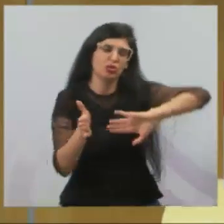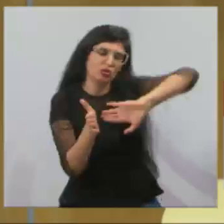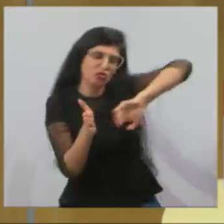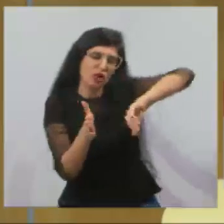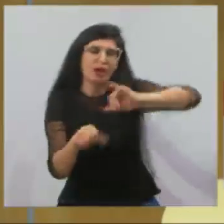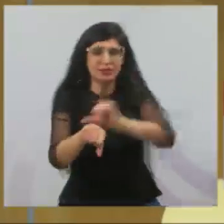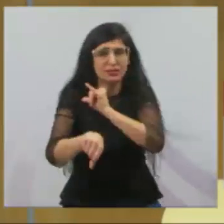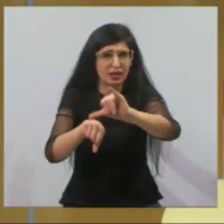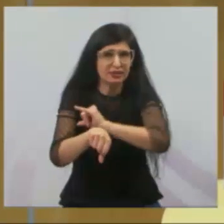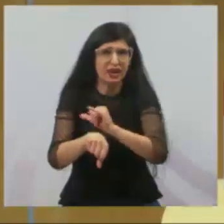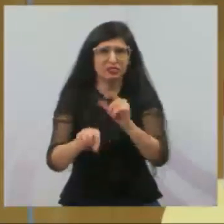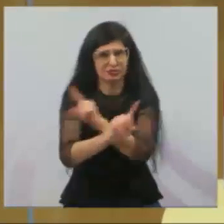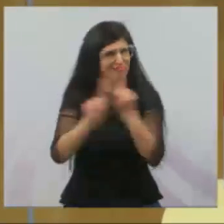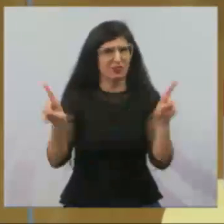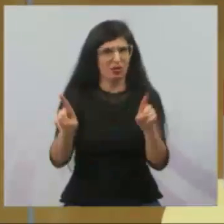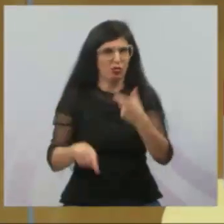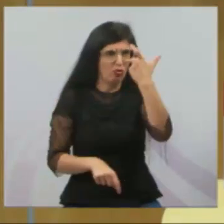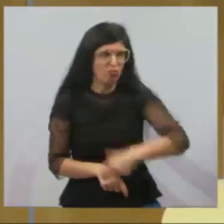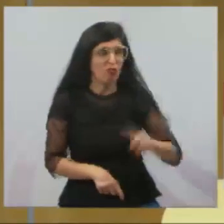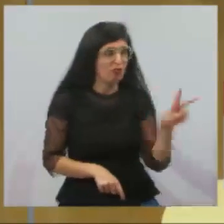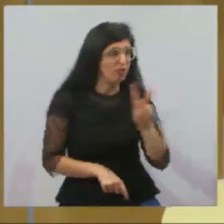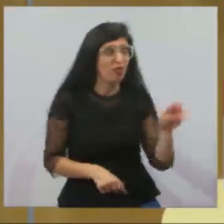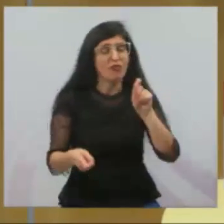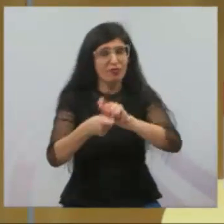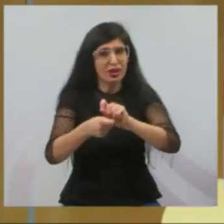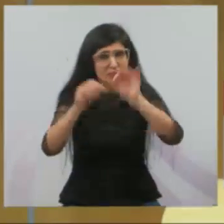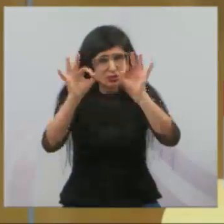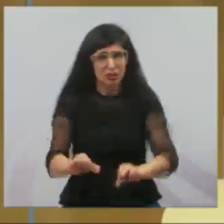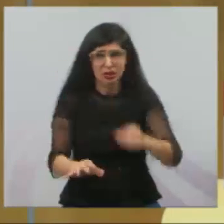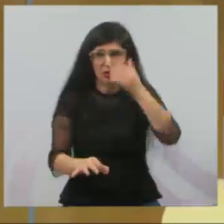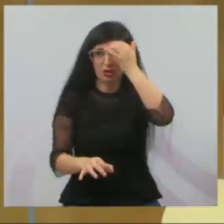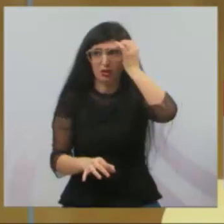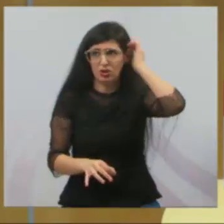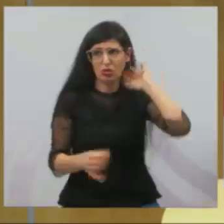Esse vereador aqui faz o que é certo. Nós somos contra